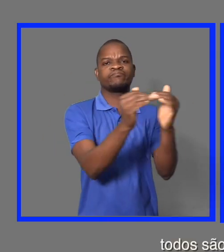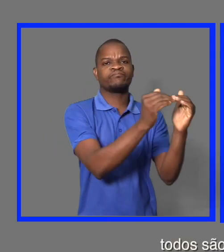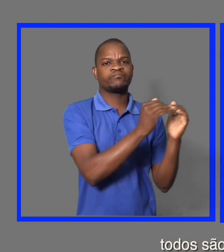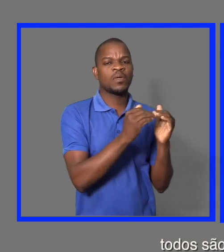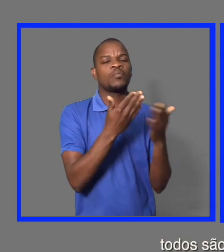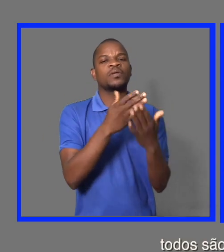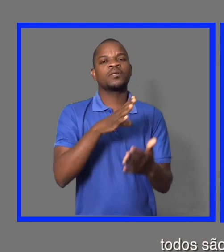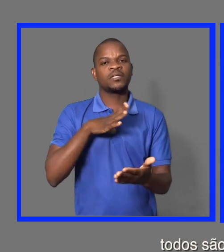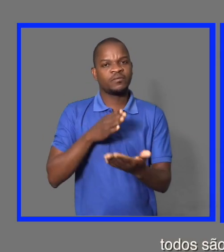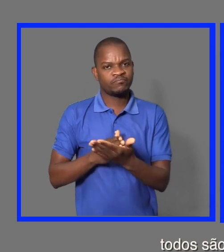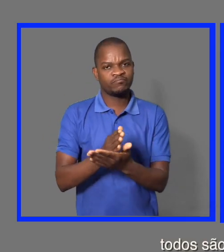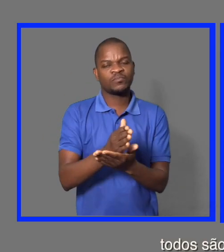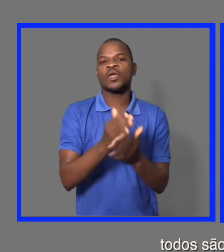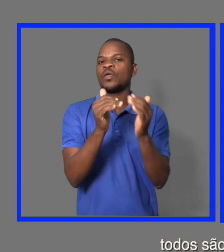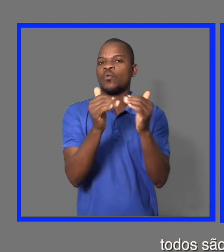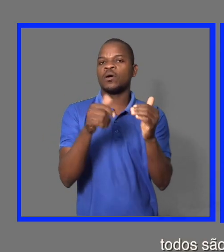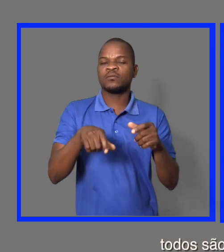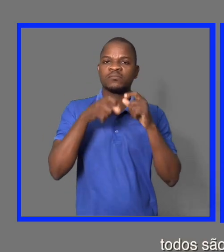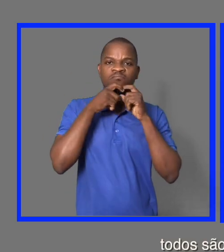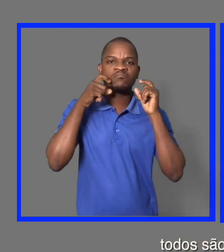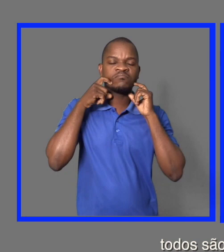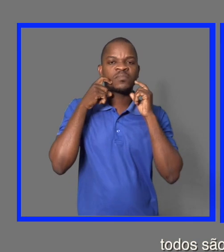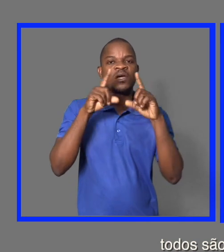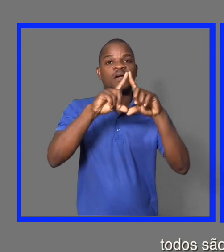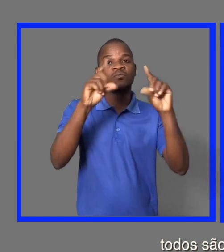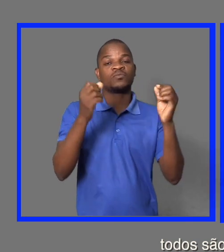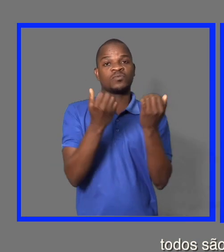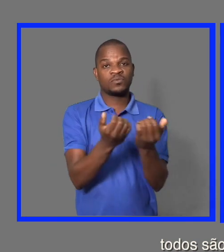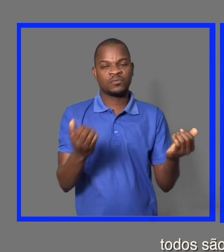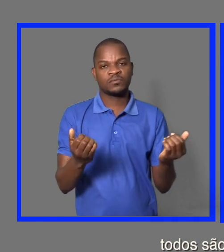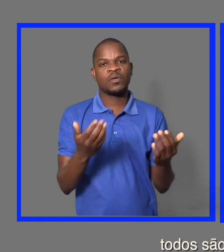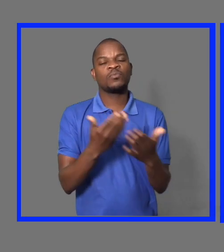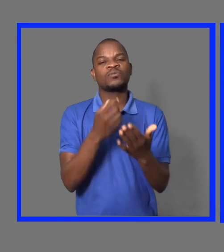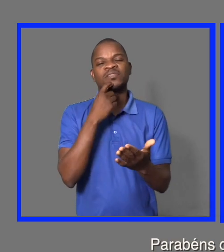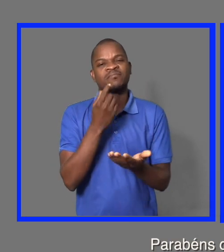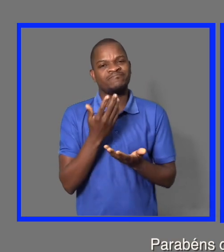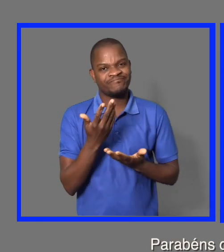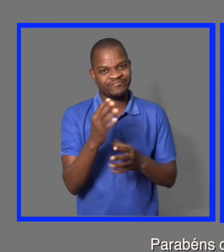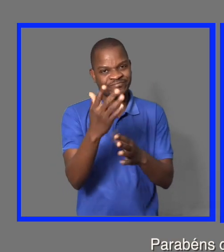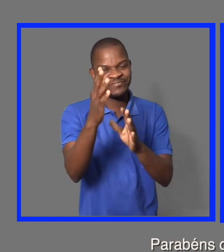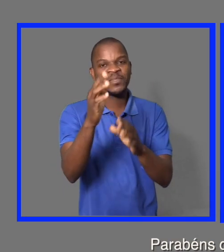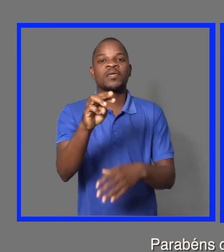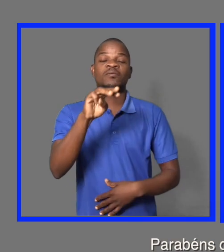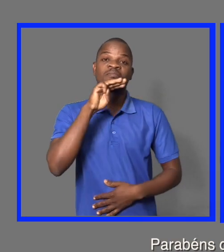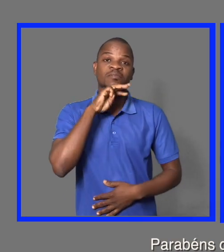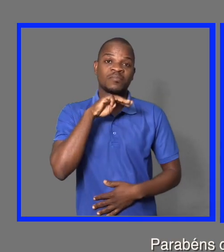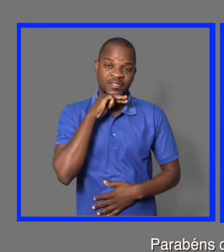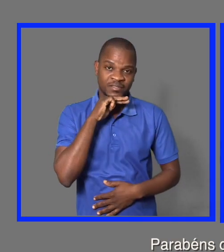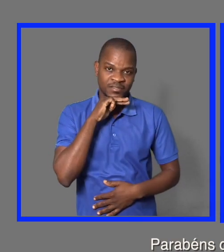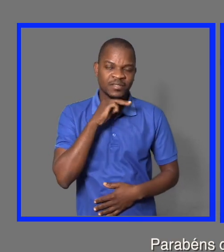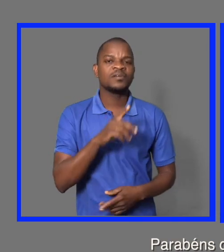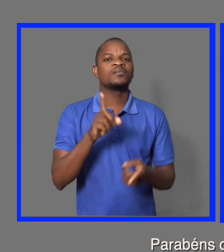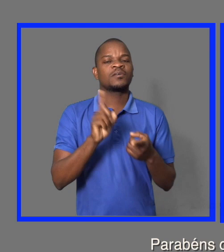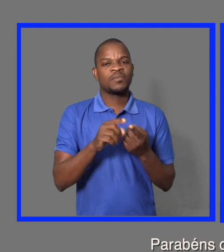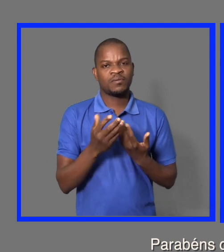iguais, com todos os direitos iguais decretados neste país para as crianças. Parabéns, queridas mães.